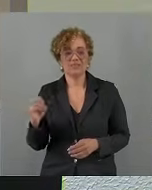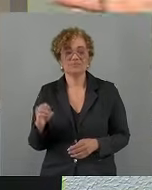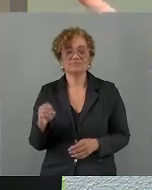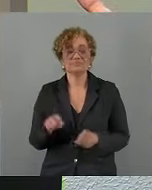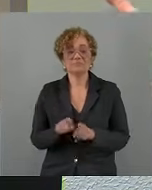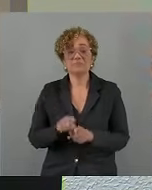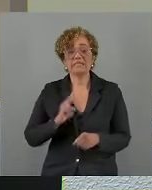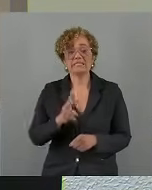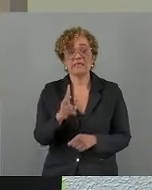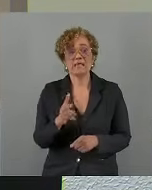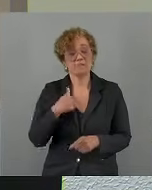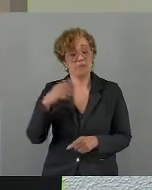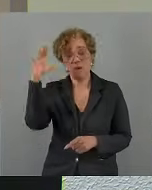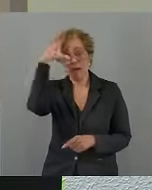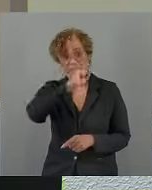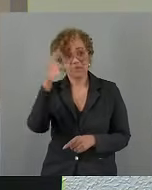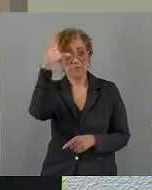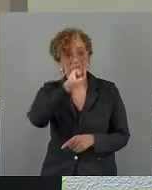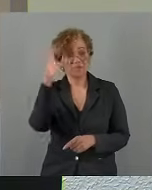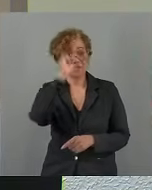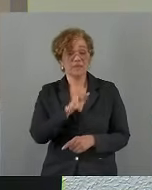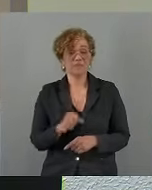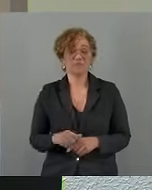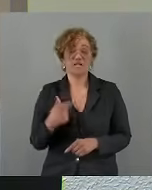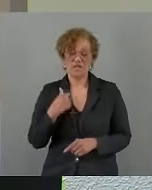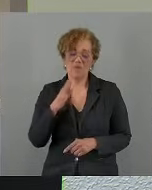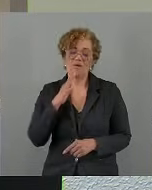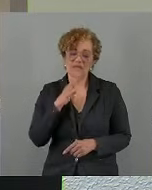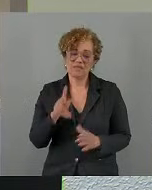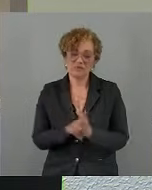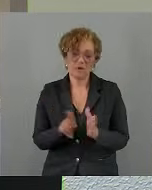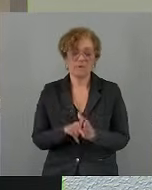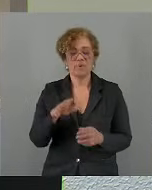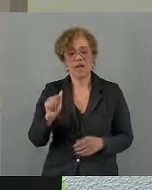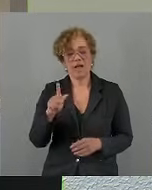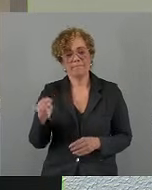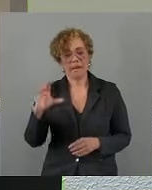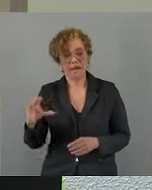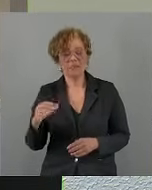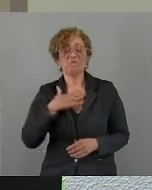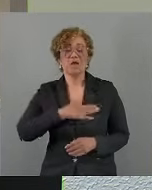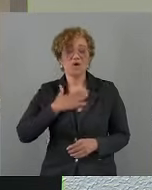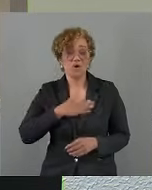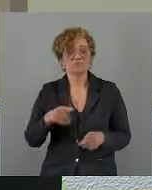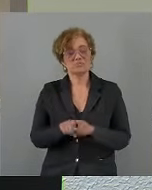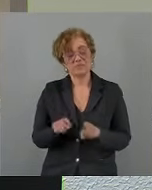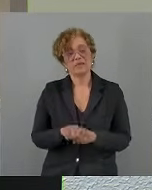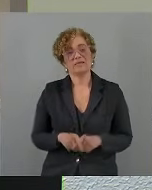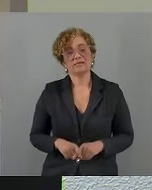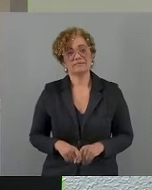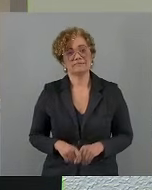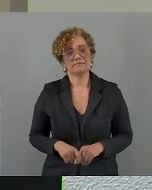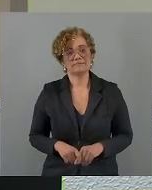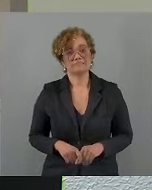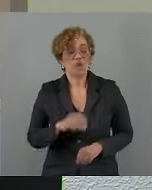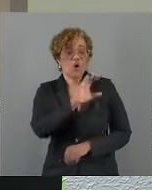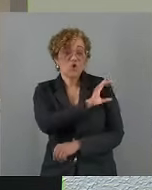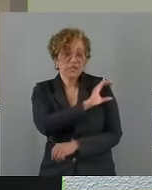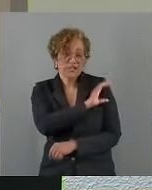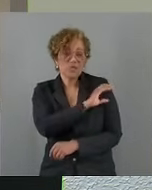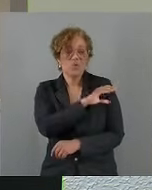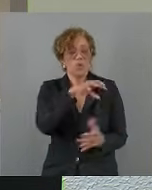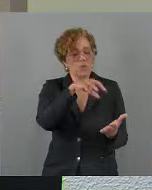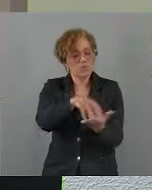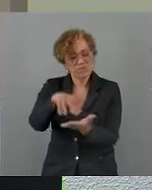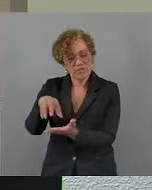sempre ótimas, mais aprendo e ouço do que... Eu acho que eu conheço as APACs, acho também, gosto muito, conheço os coordenadores das